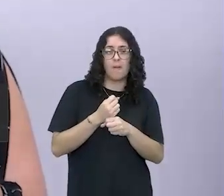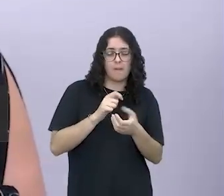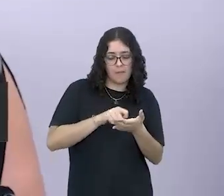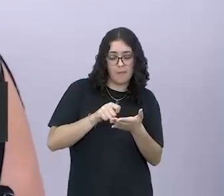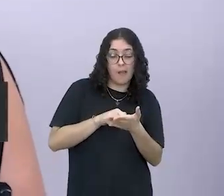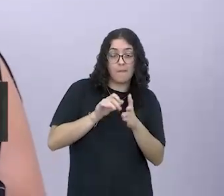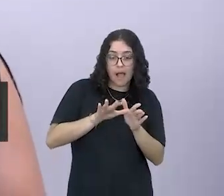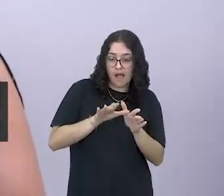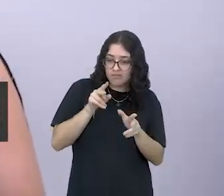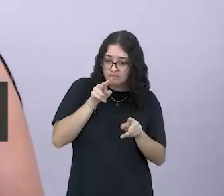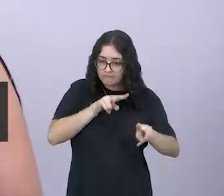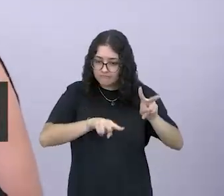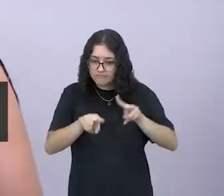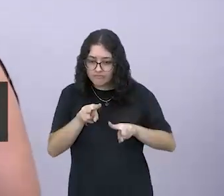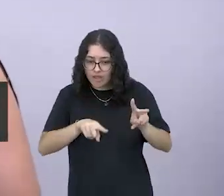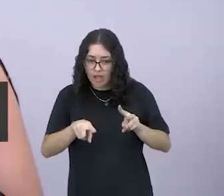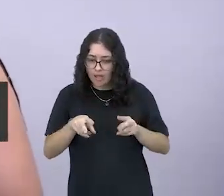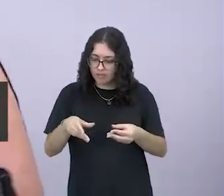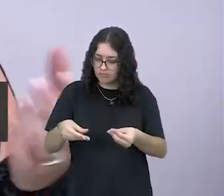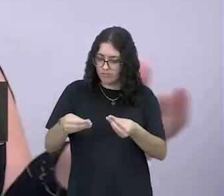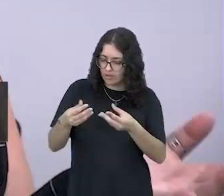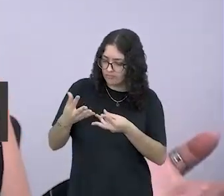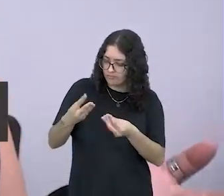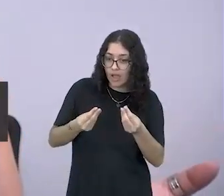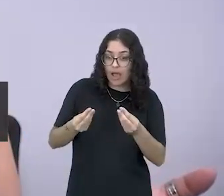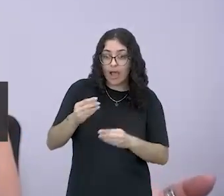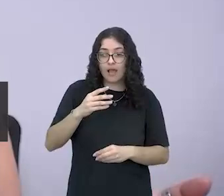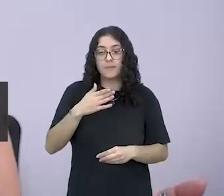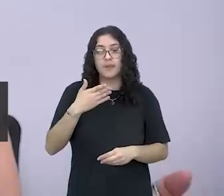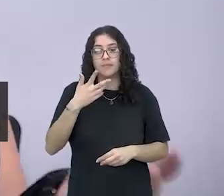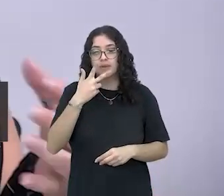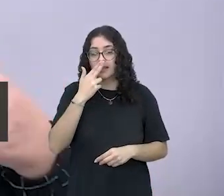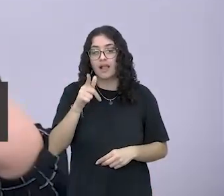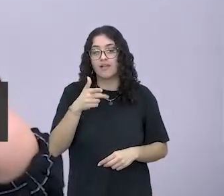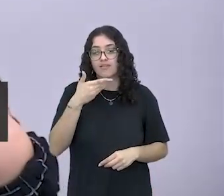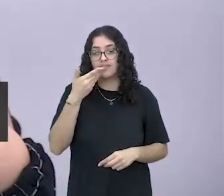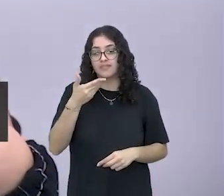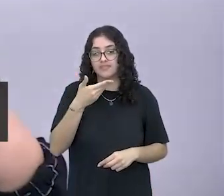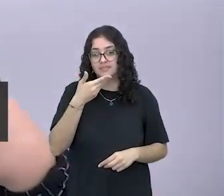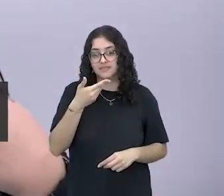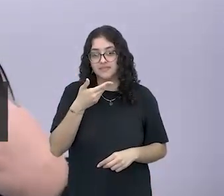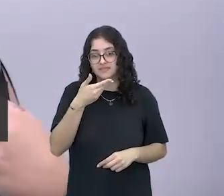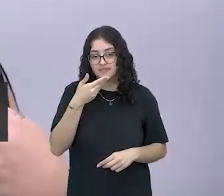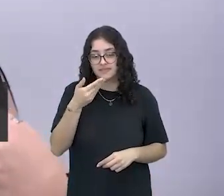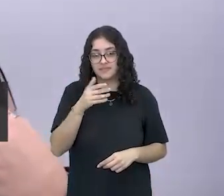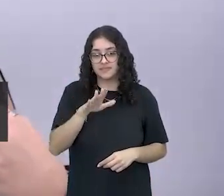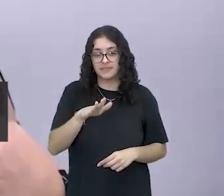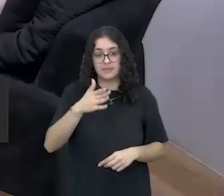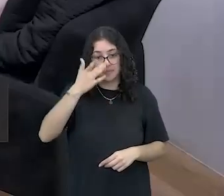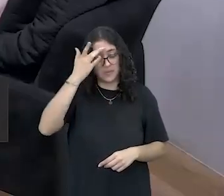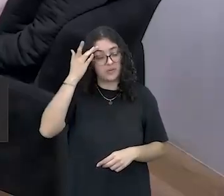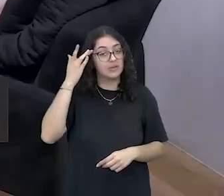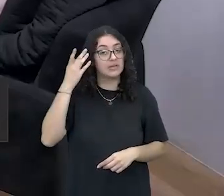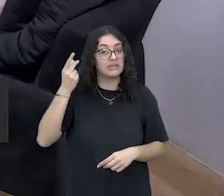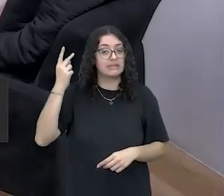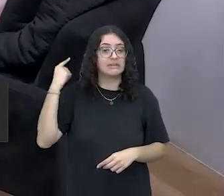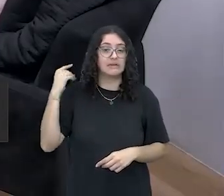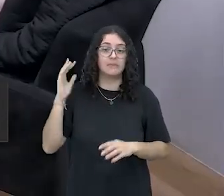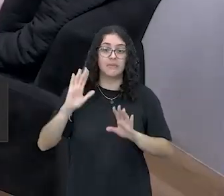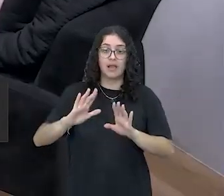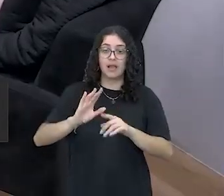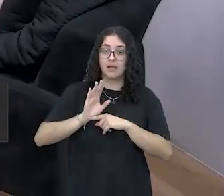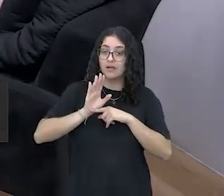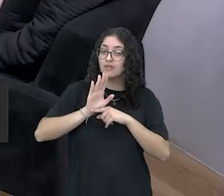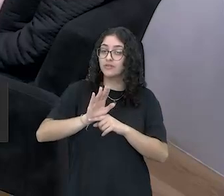no papel. Então, eu vou entender na minha mão como que é. E tem um material dourado, né, Tânia? Sim. É antigo, poucas pessoas usam, mas ele é riquíssimo.